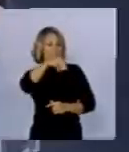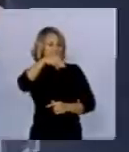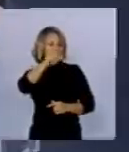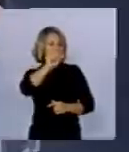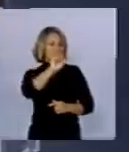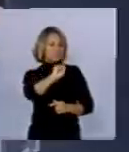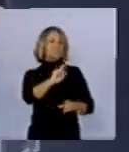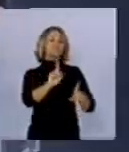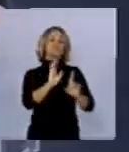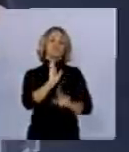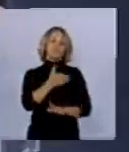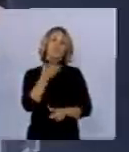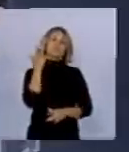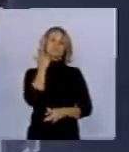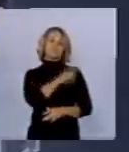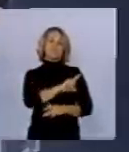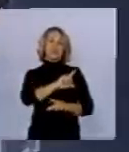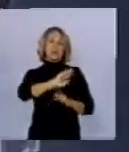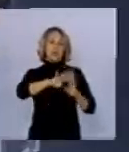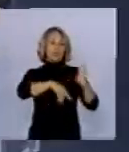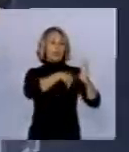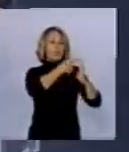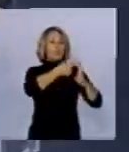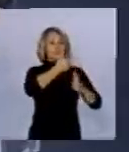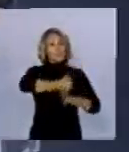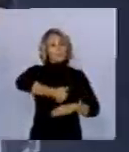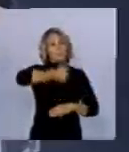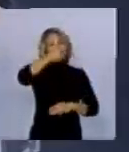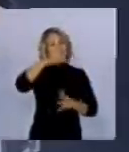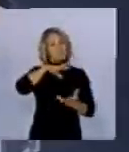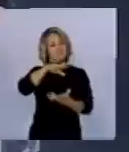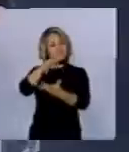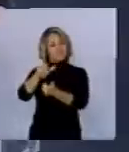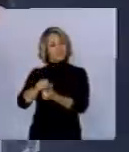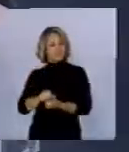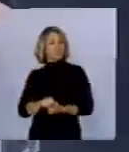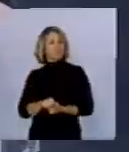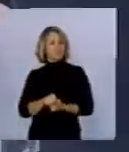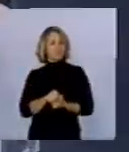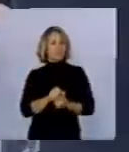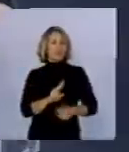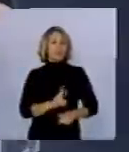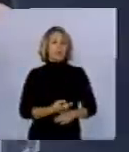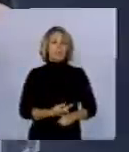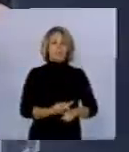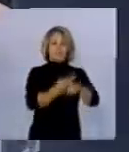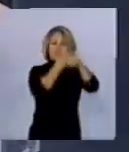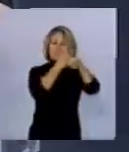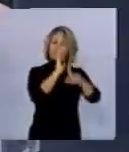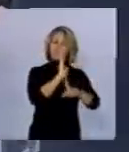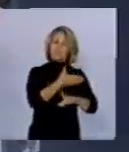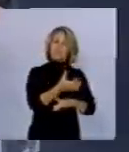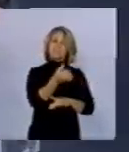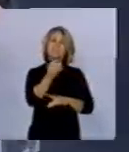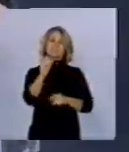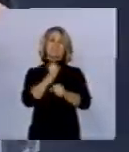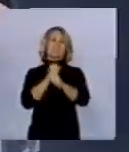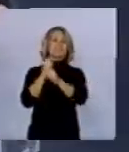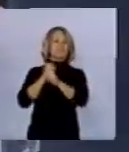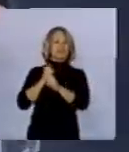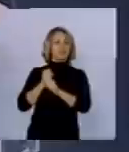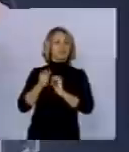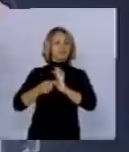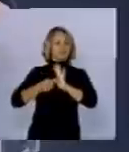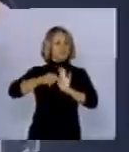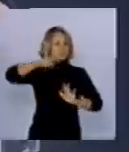já entre as quatro melhores do mundo o m eh premia há 60 anos a excelência na televisão visão